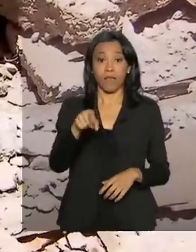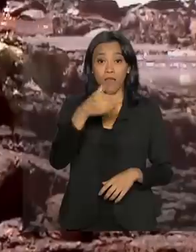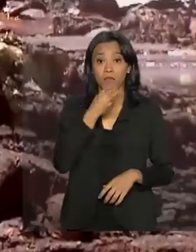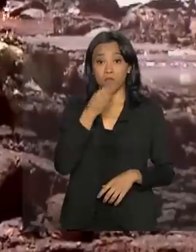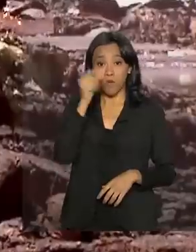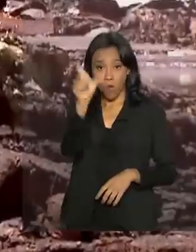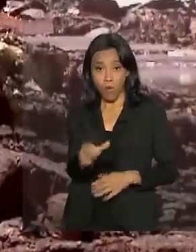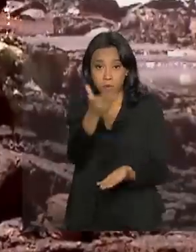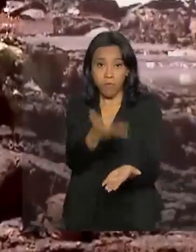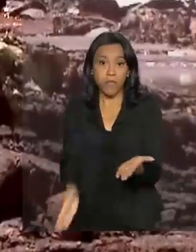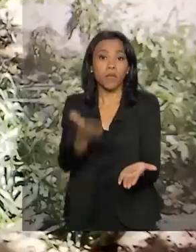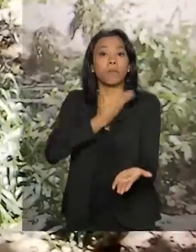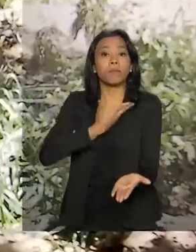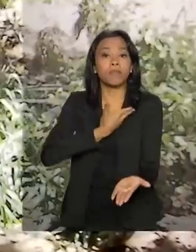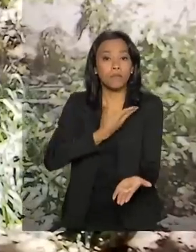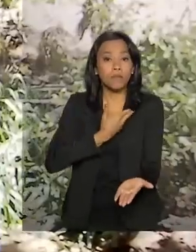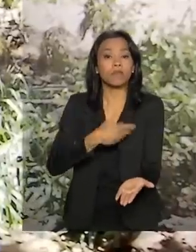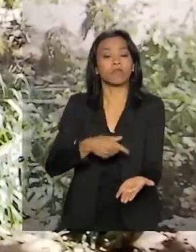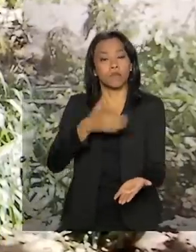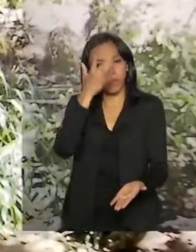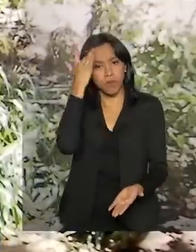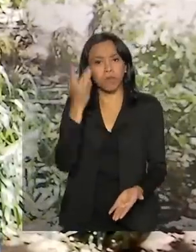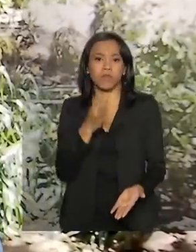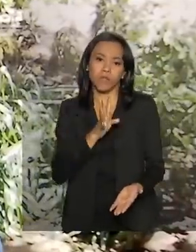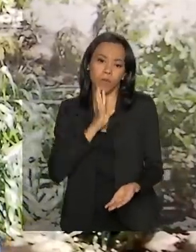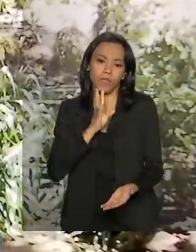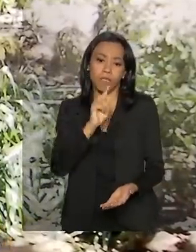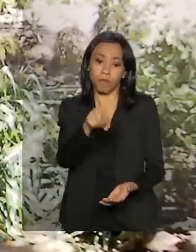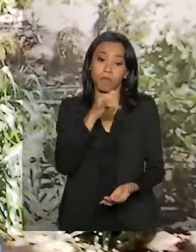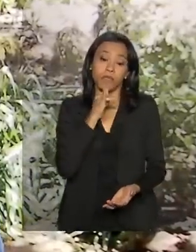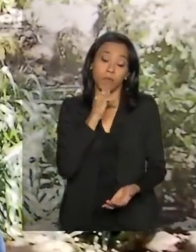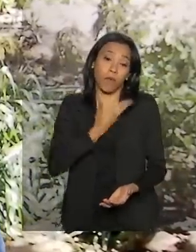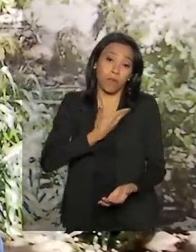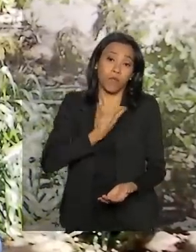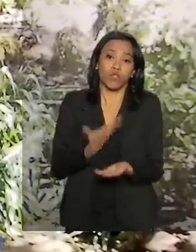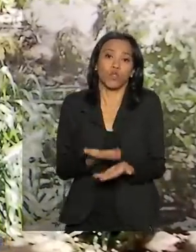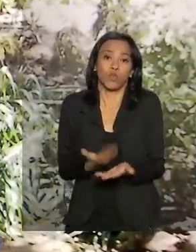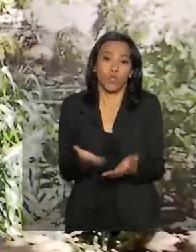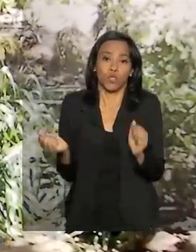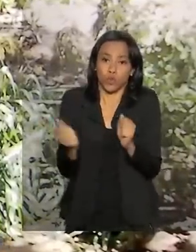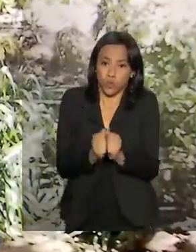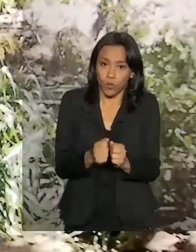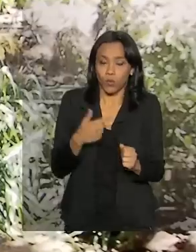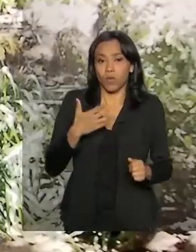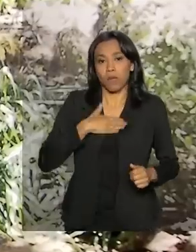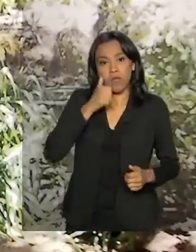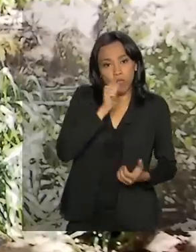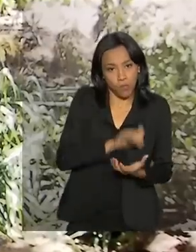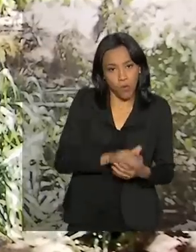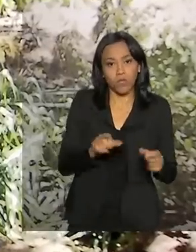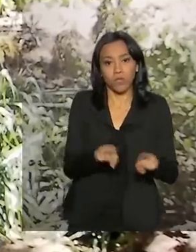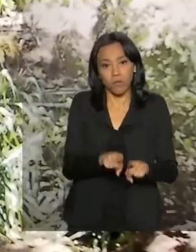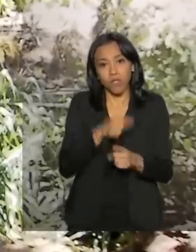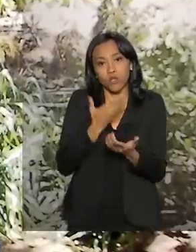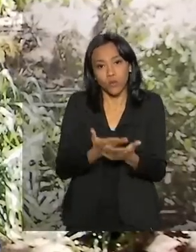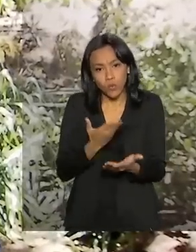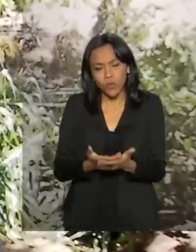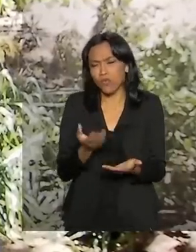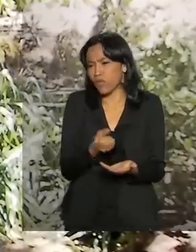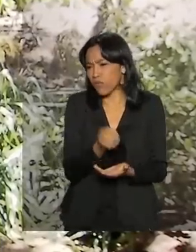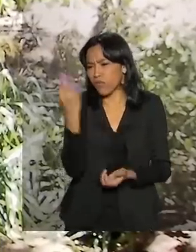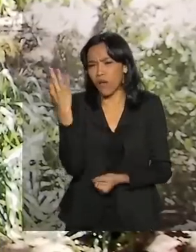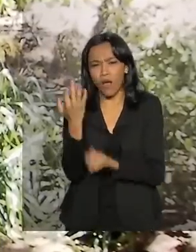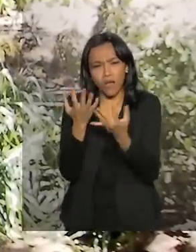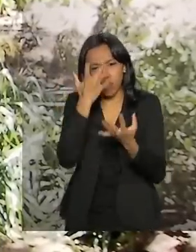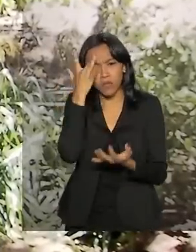e conhecidos na tragédia. Tem muita gente, por exemplo, gente que eu estudei junto, que minha esposa estudou junto, foram muitas pessoas que